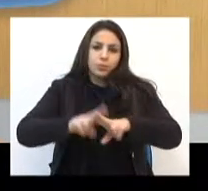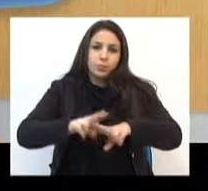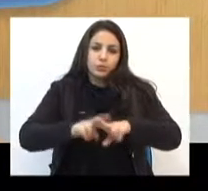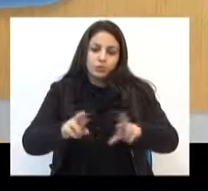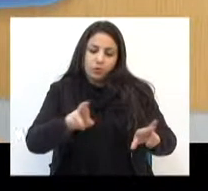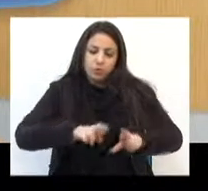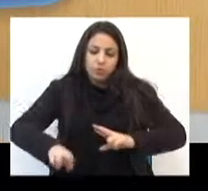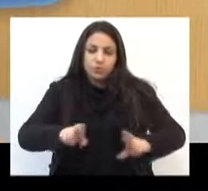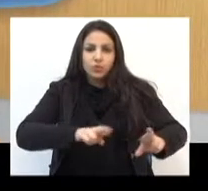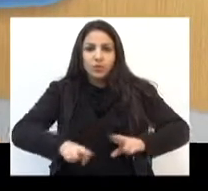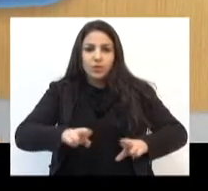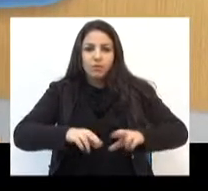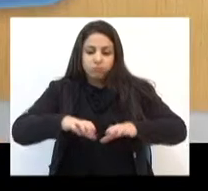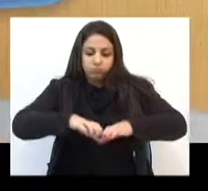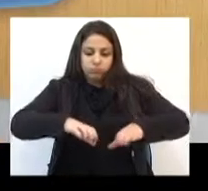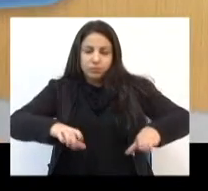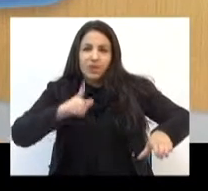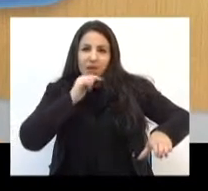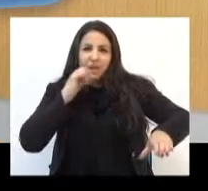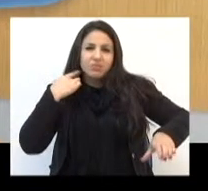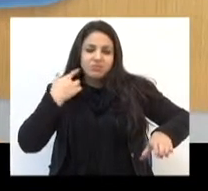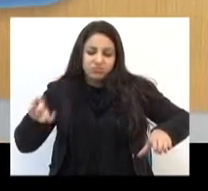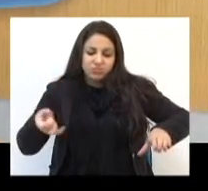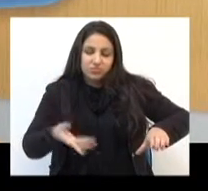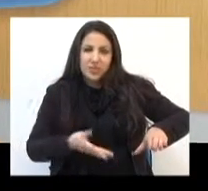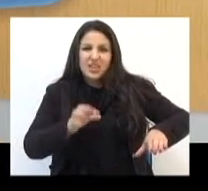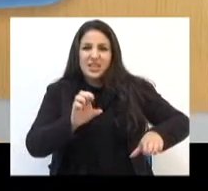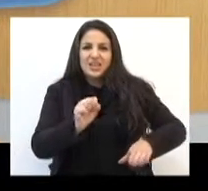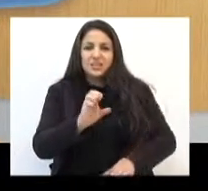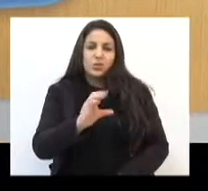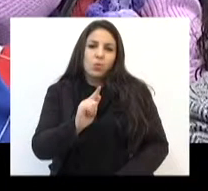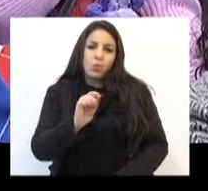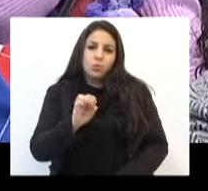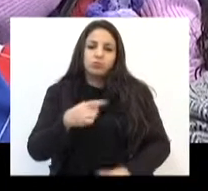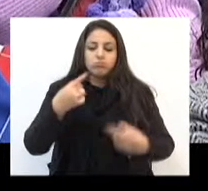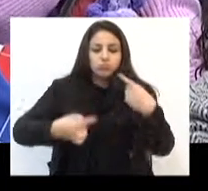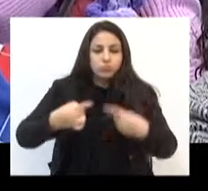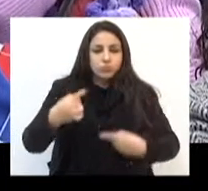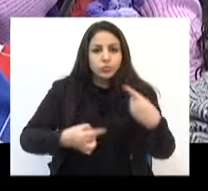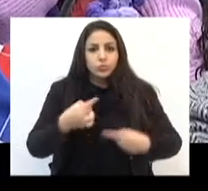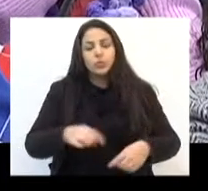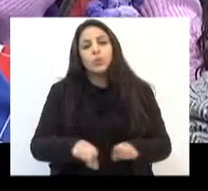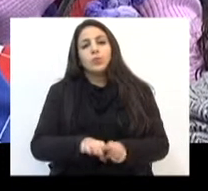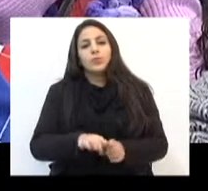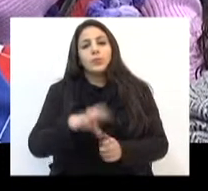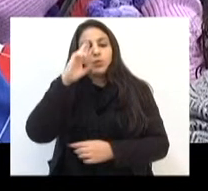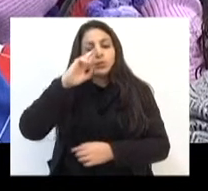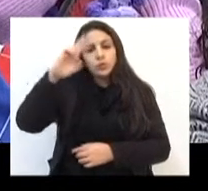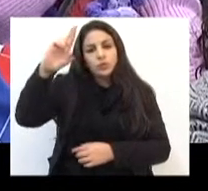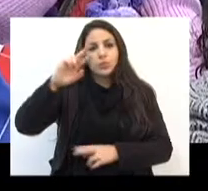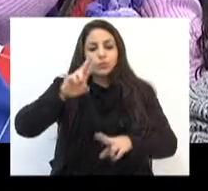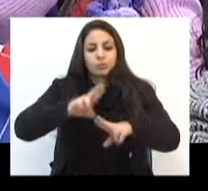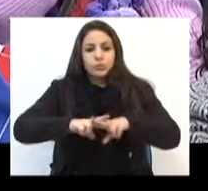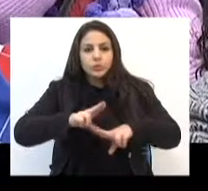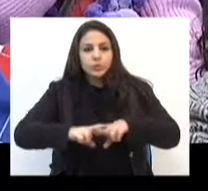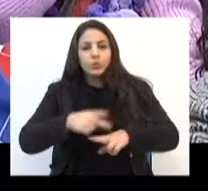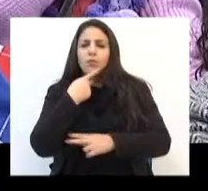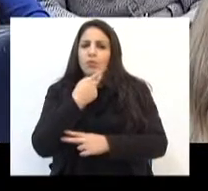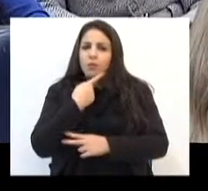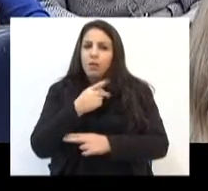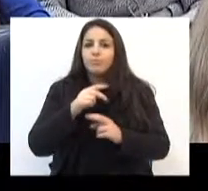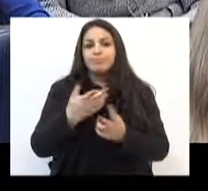sozinha nessa questão da idade, já que já se viu também deixar uma pessoa sozinha. Então, ter esse acompanhante é só para fixar. E logo após a